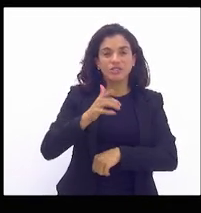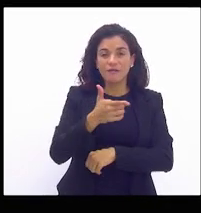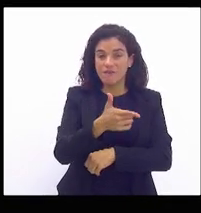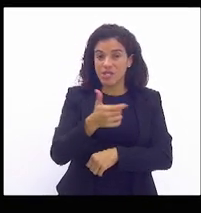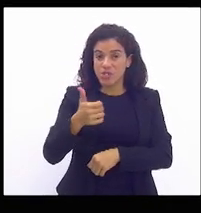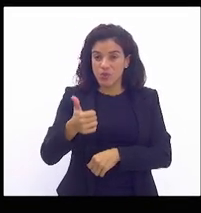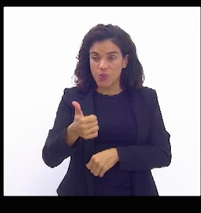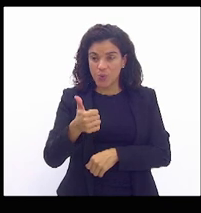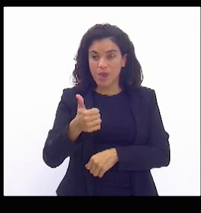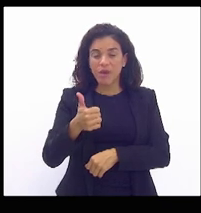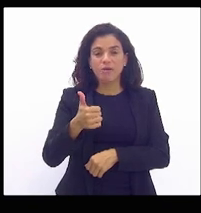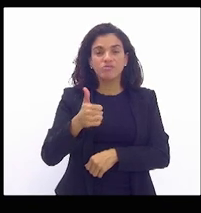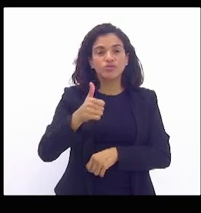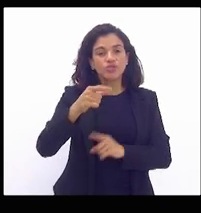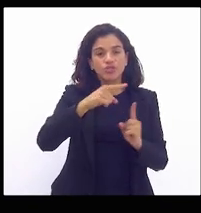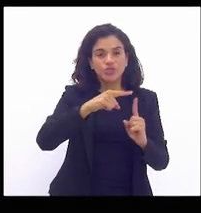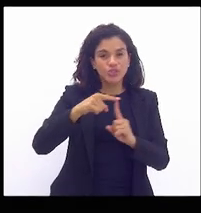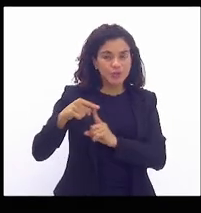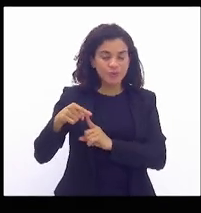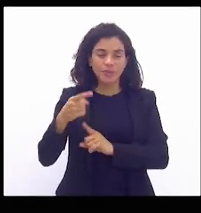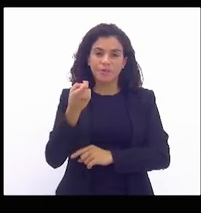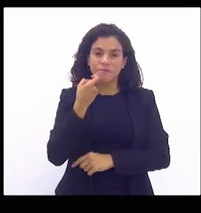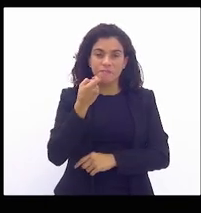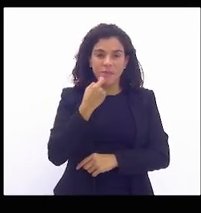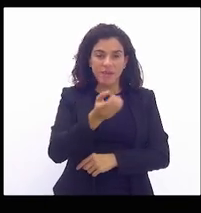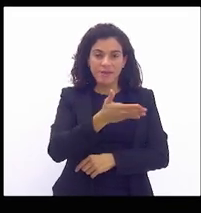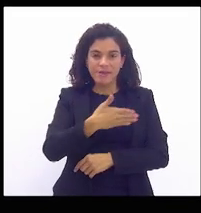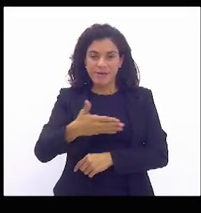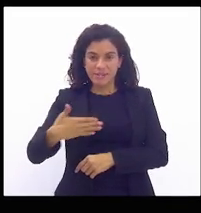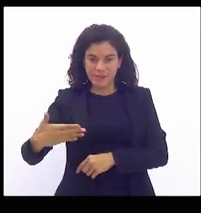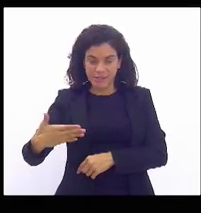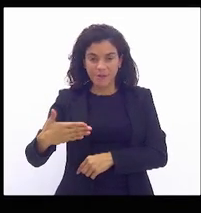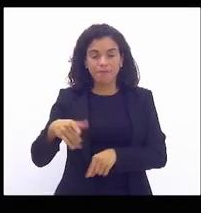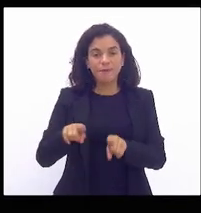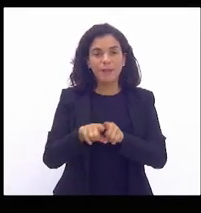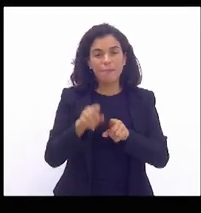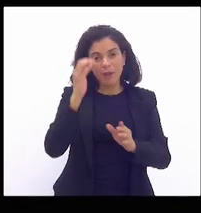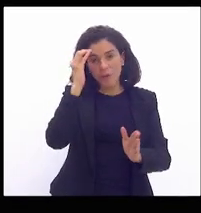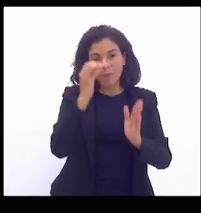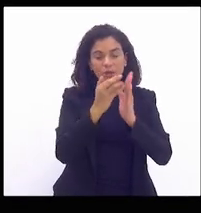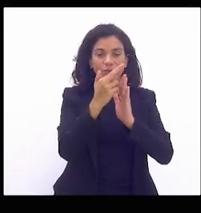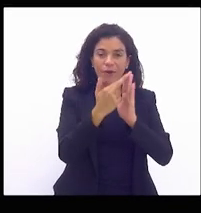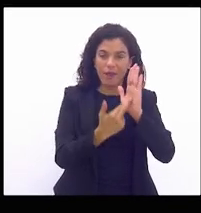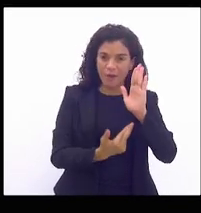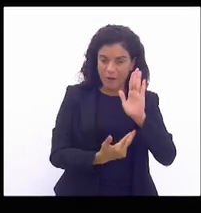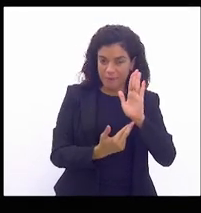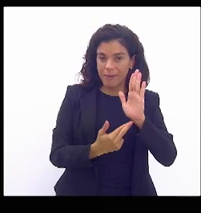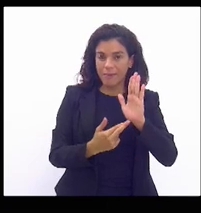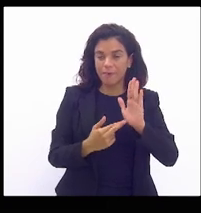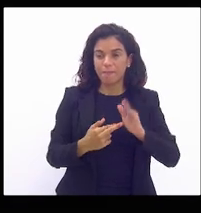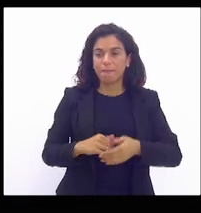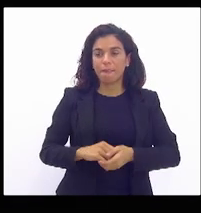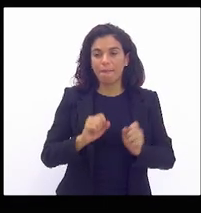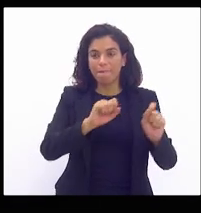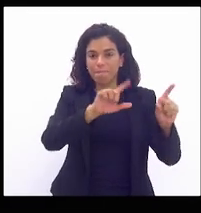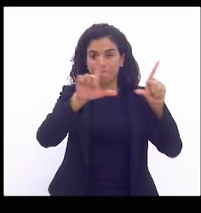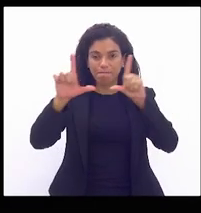nativas no Rio Paraíba do Sul, contribuindo com o repopulamento do nosso rio. Próximo, por